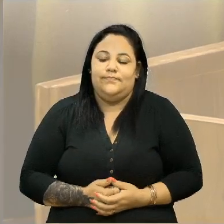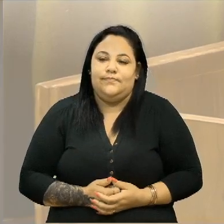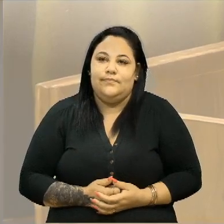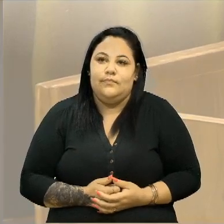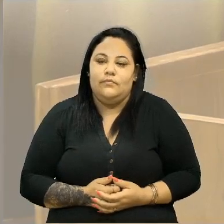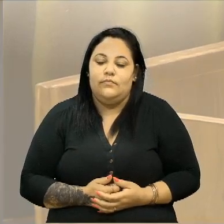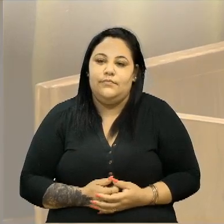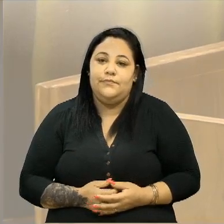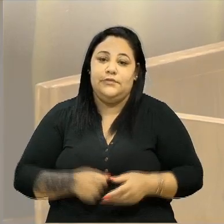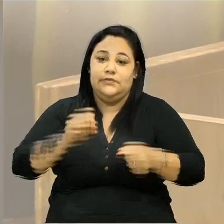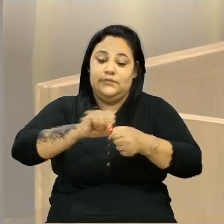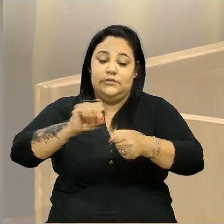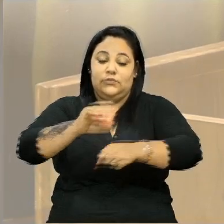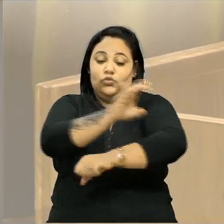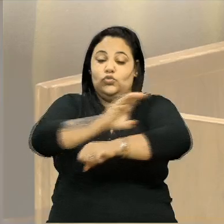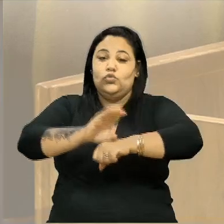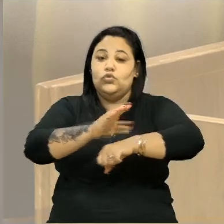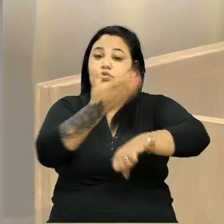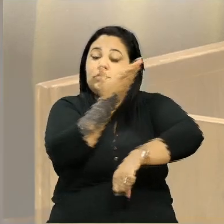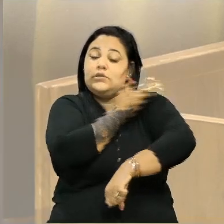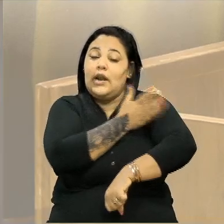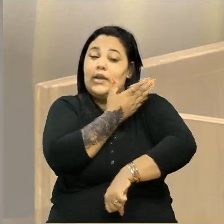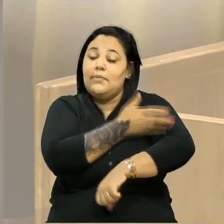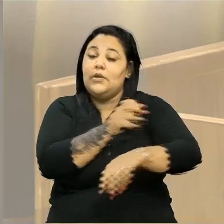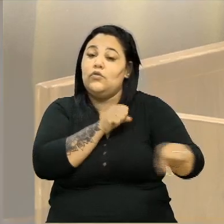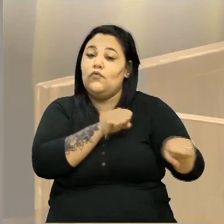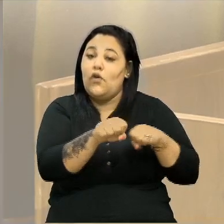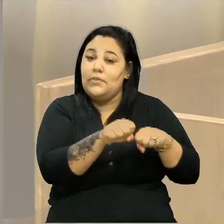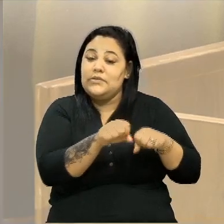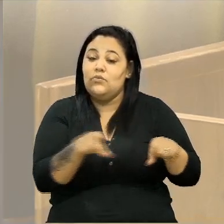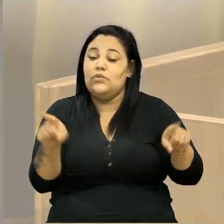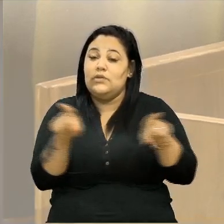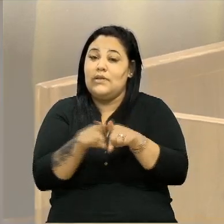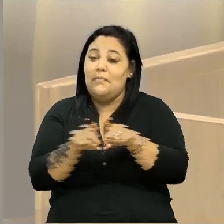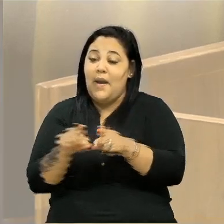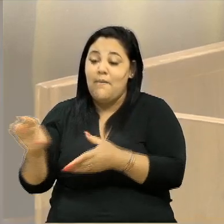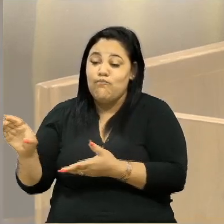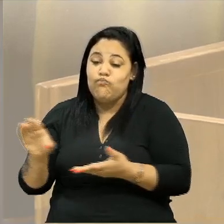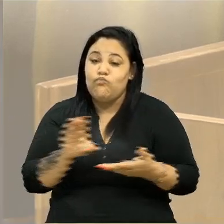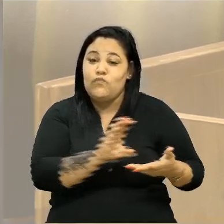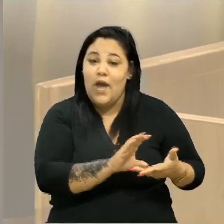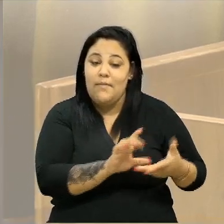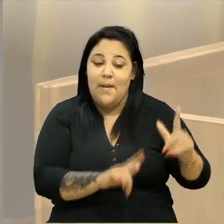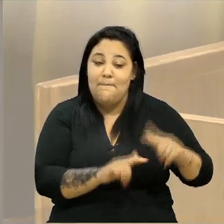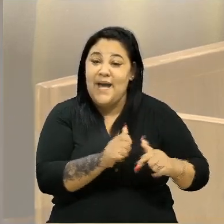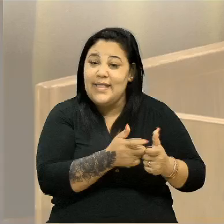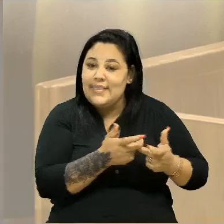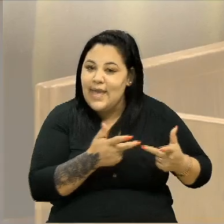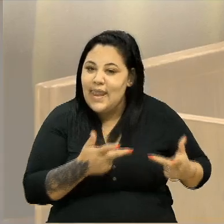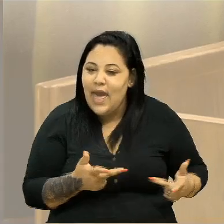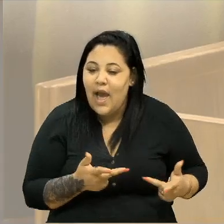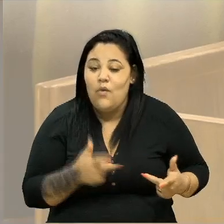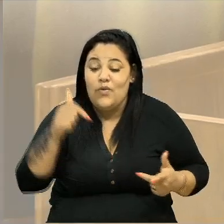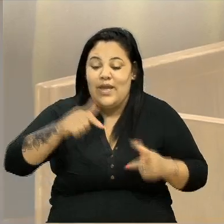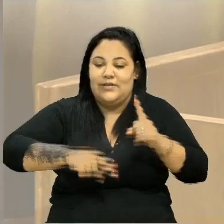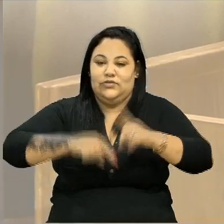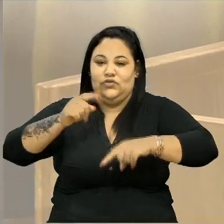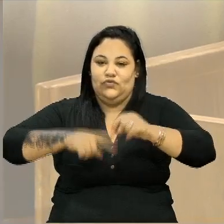Realizamos cursos, treinamentos, formação, incluindo repasses de equipamentos materiais, porém essa atividade deve